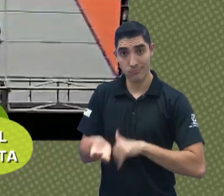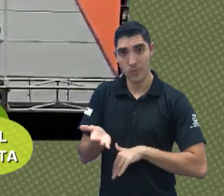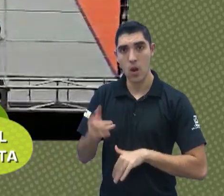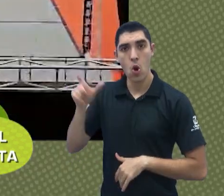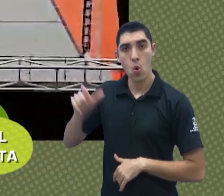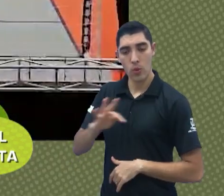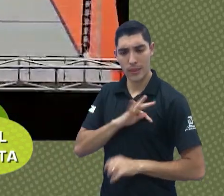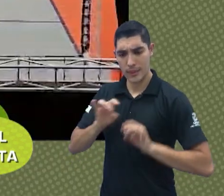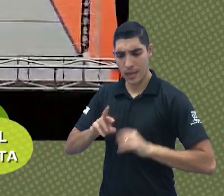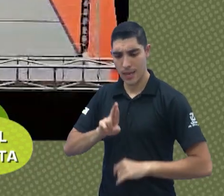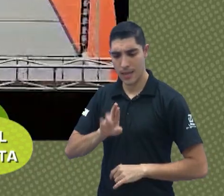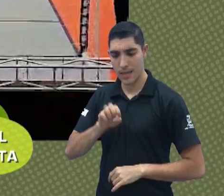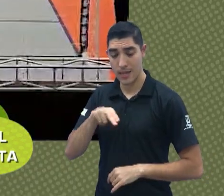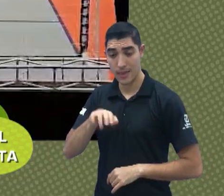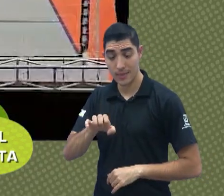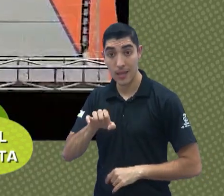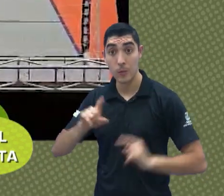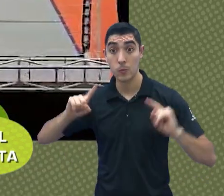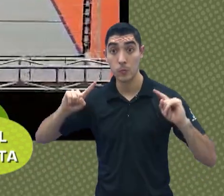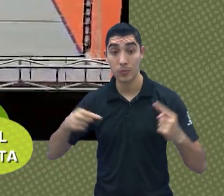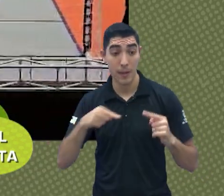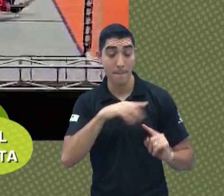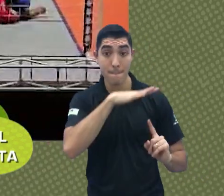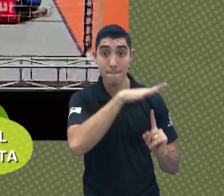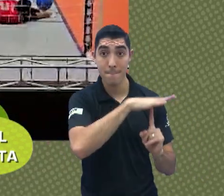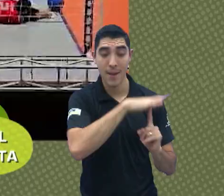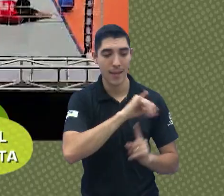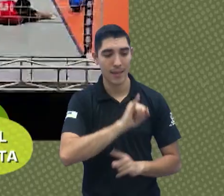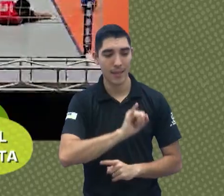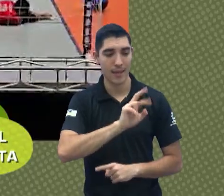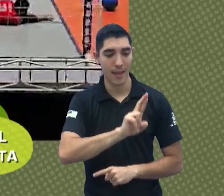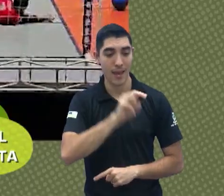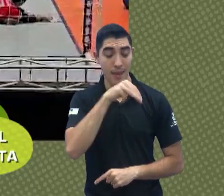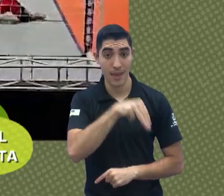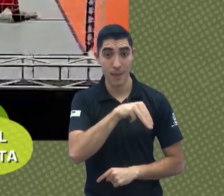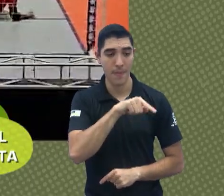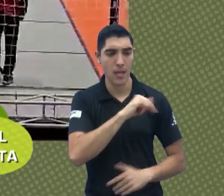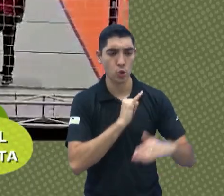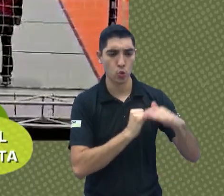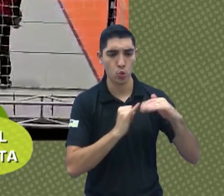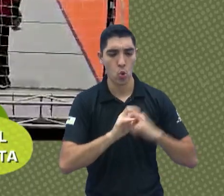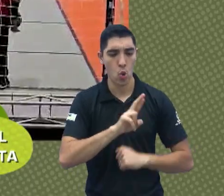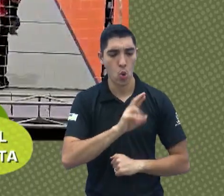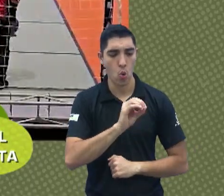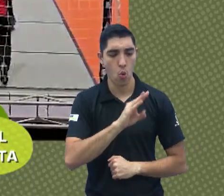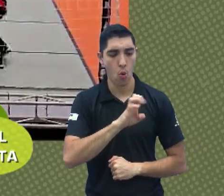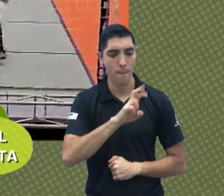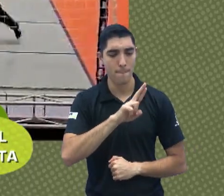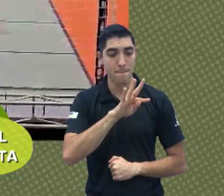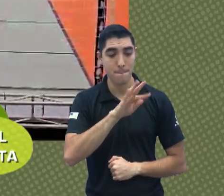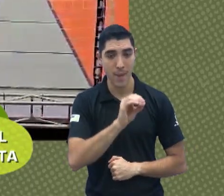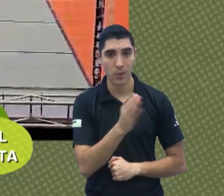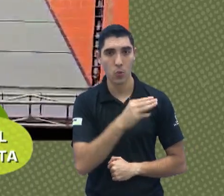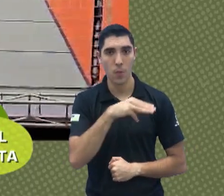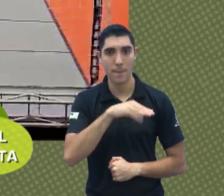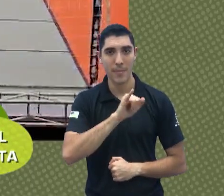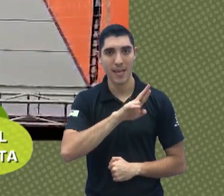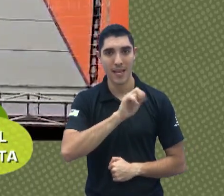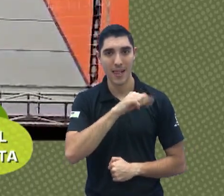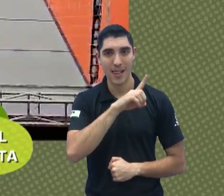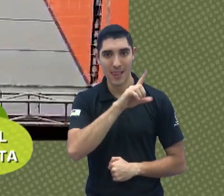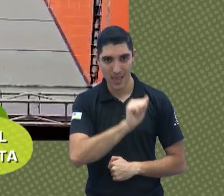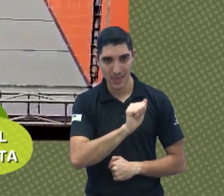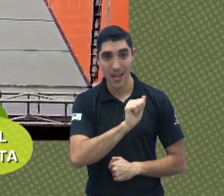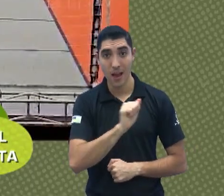final duríssima contra os paranaenses do IRM, que é o Instituto Roberto Miranda, lá de Londrina,